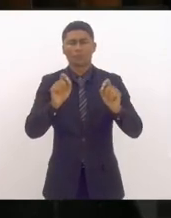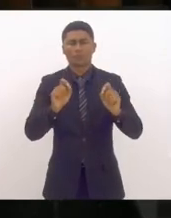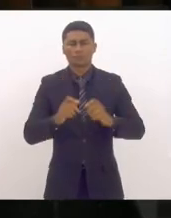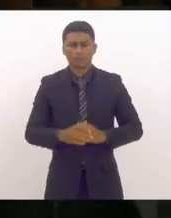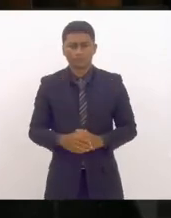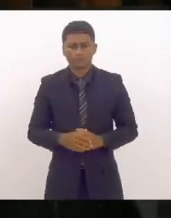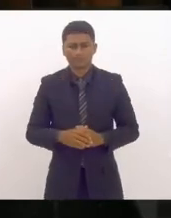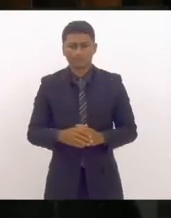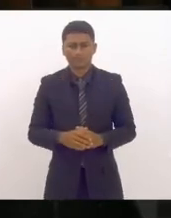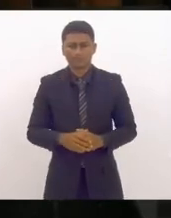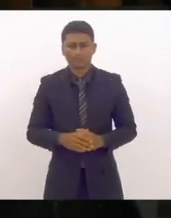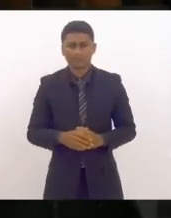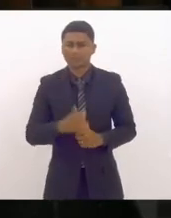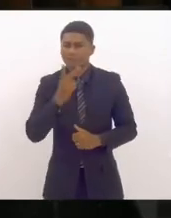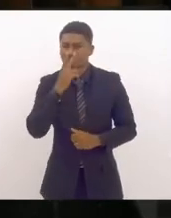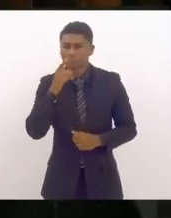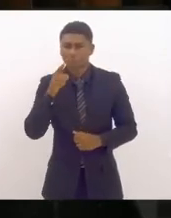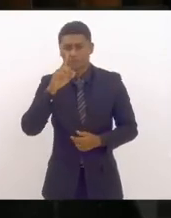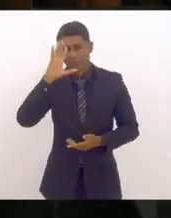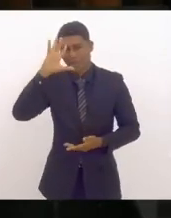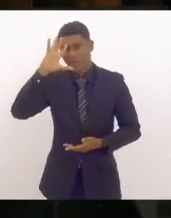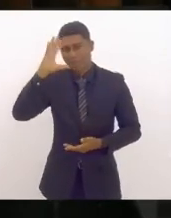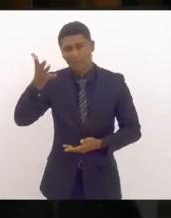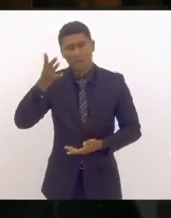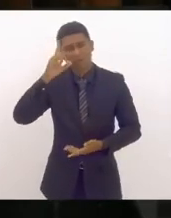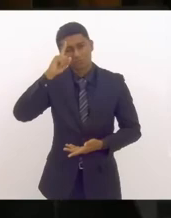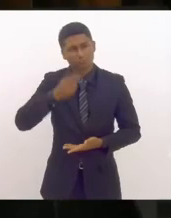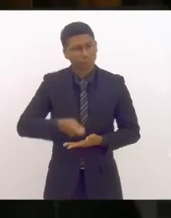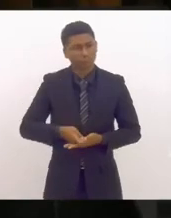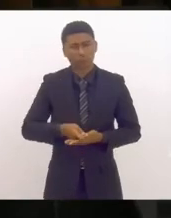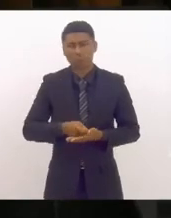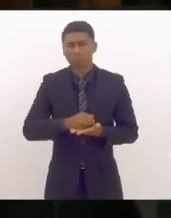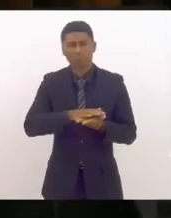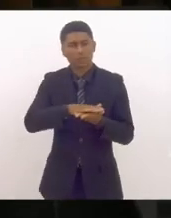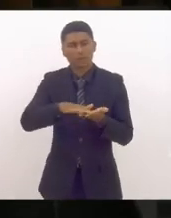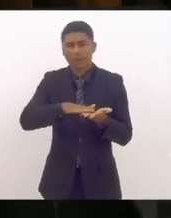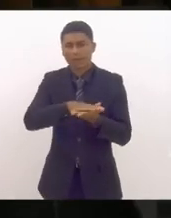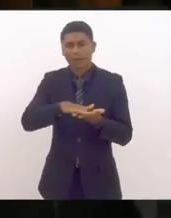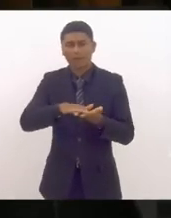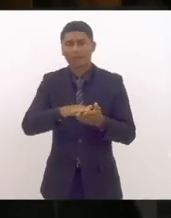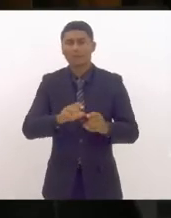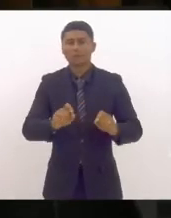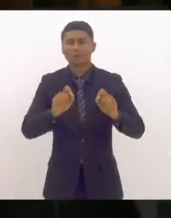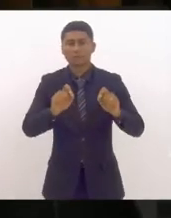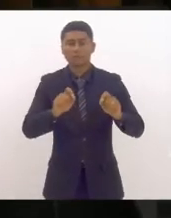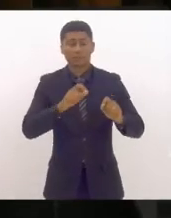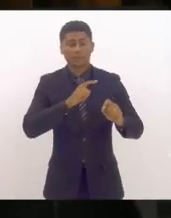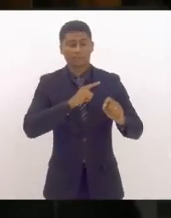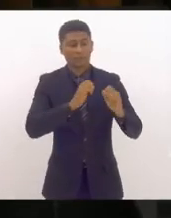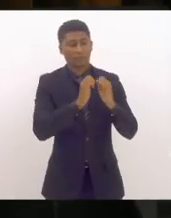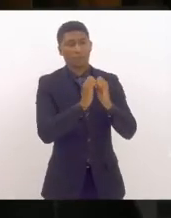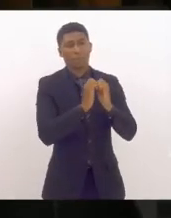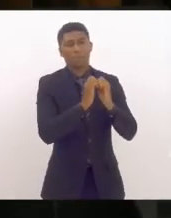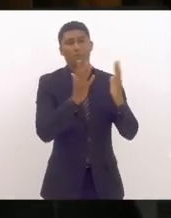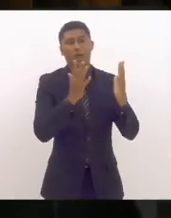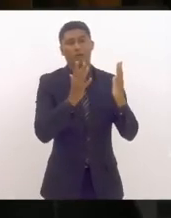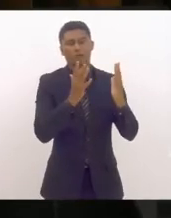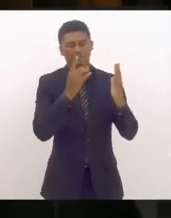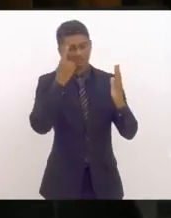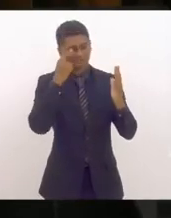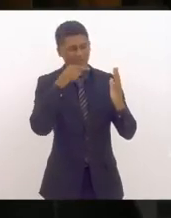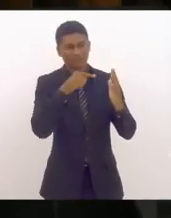solução definitiva ao buraco do metrô na Gávea,